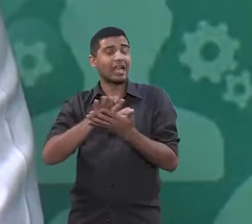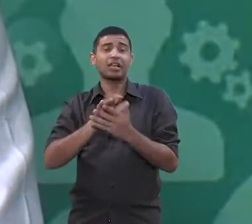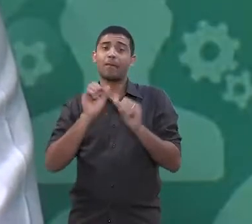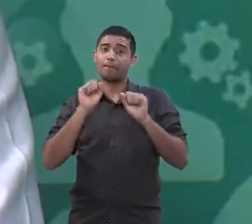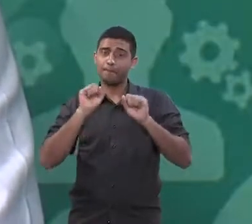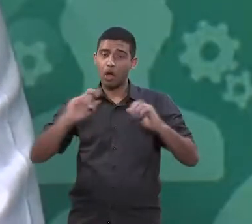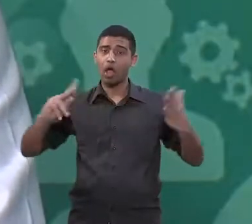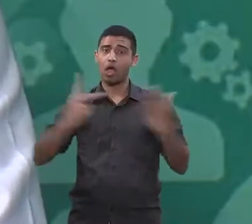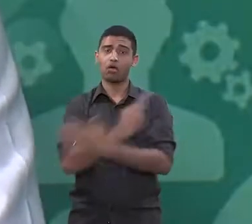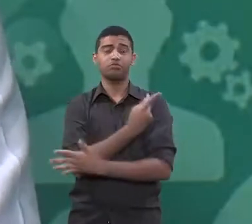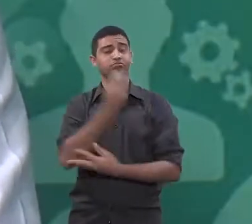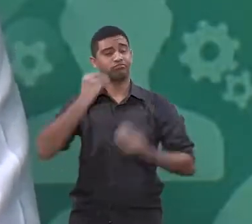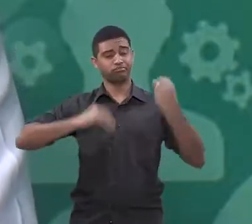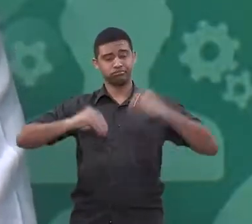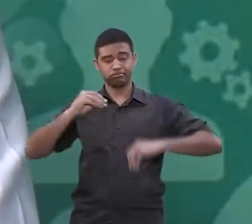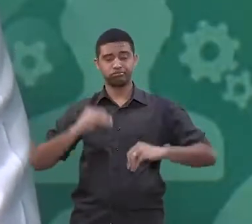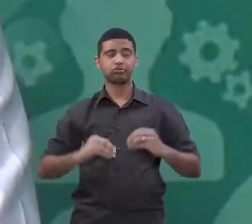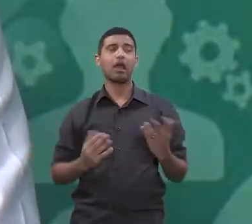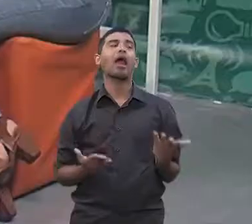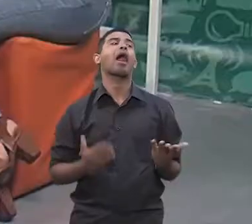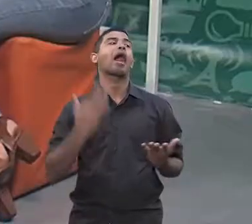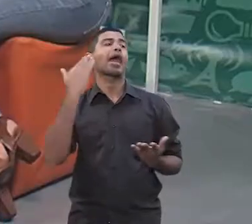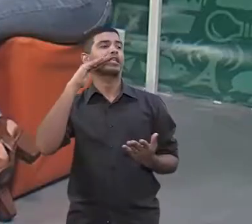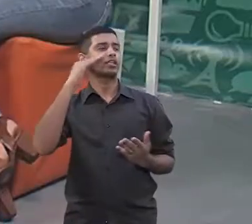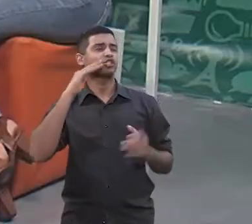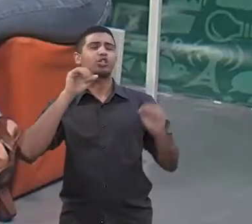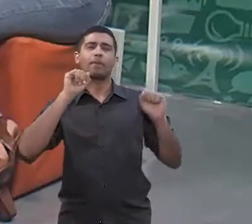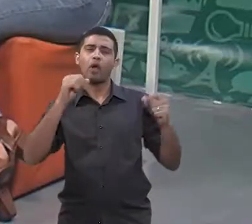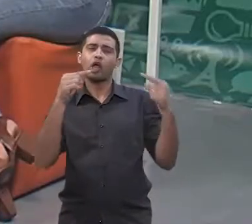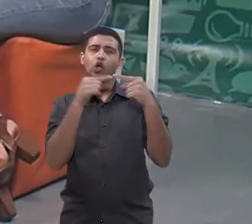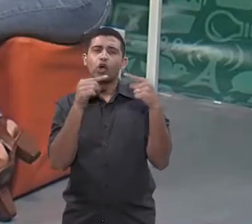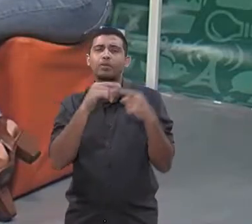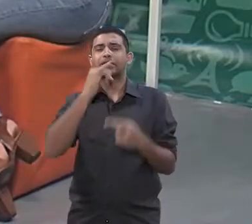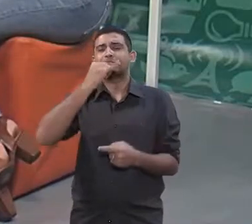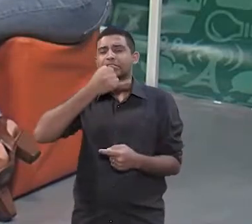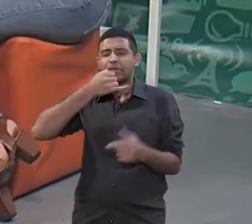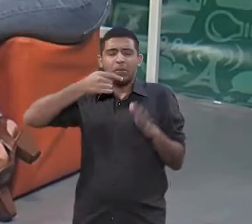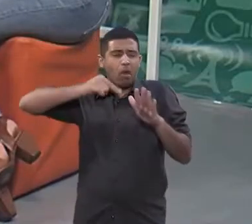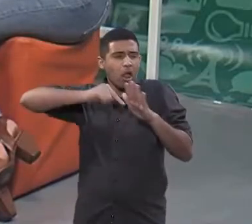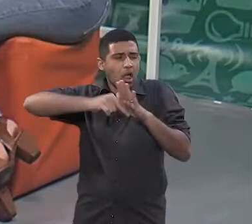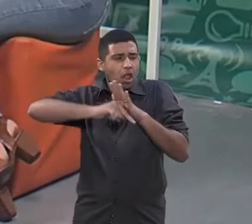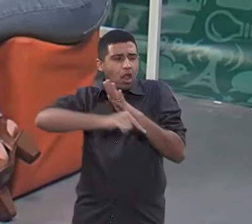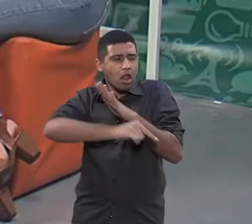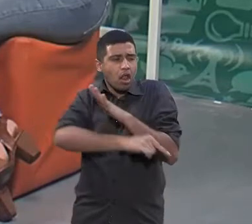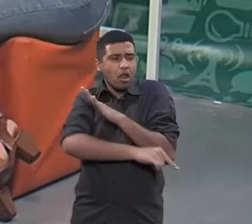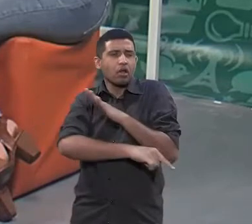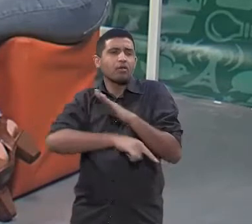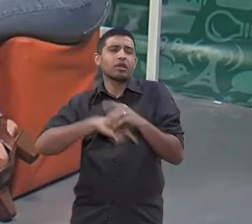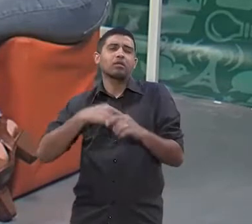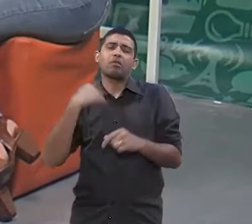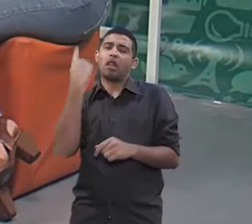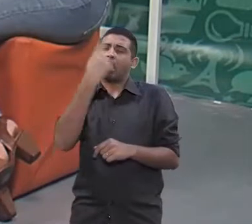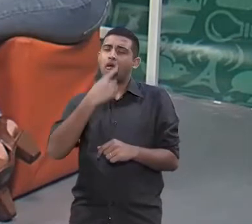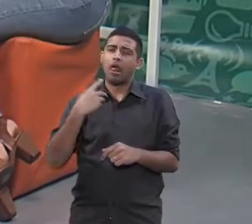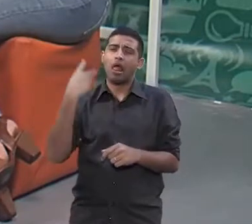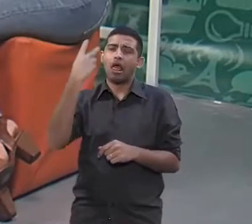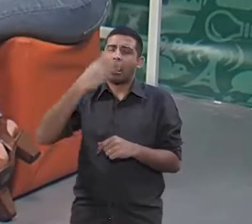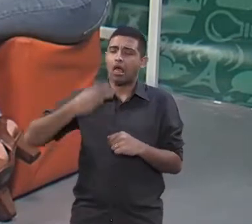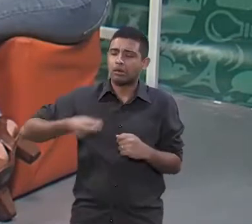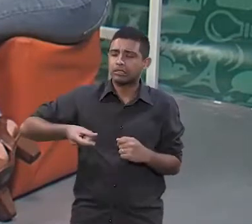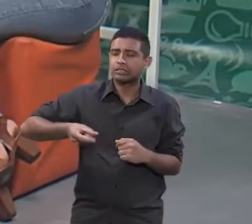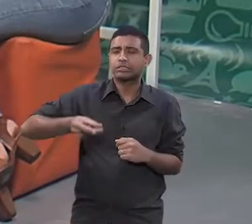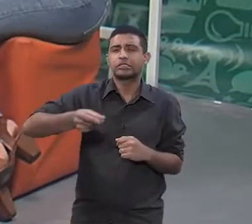pode desenvolver uma depressão. Seria uma tristeza mais profunda e por um tempo mais prolongado, que incomoda. E